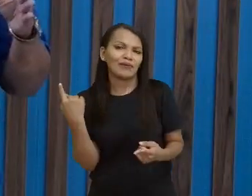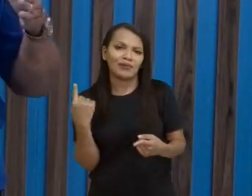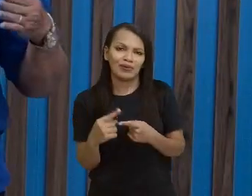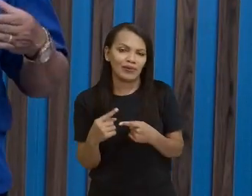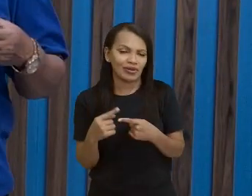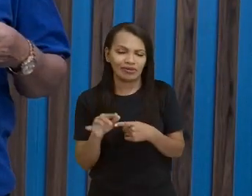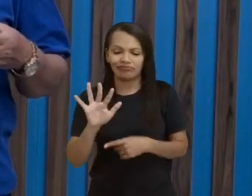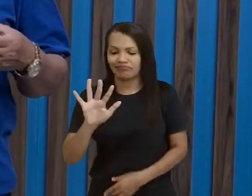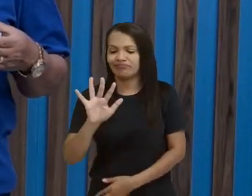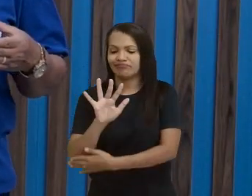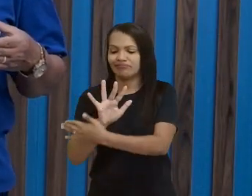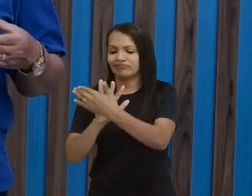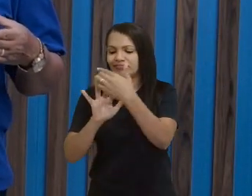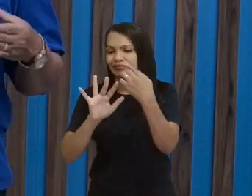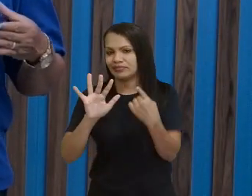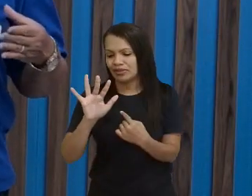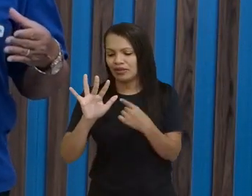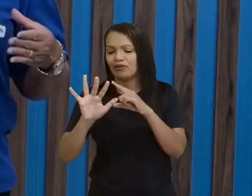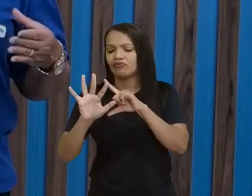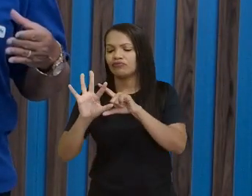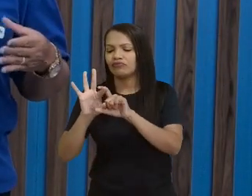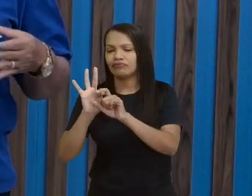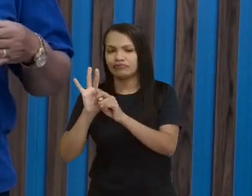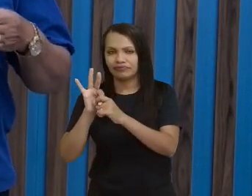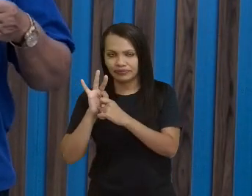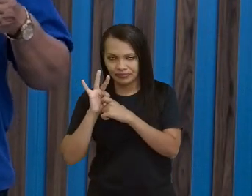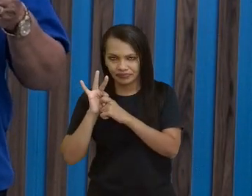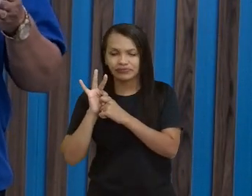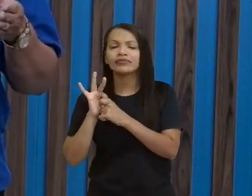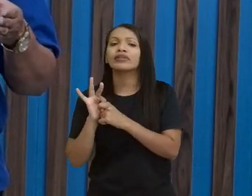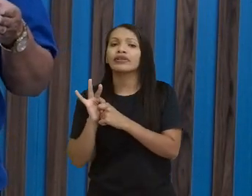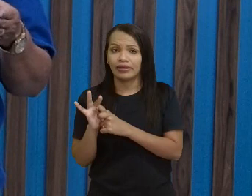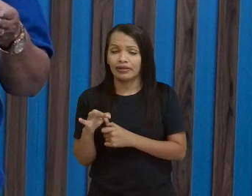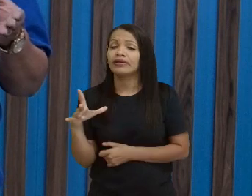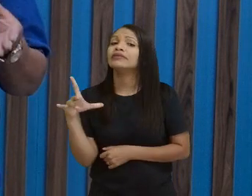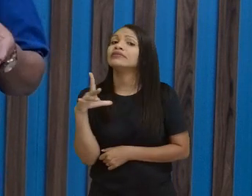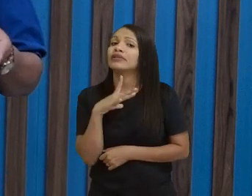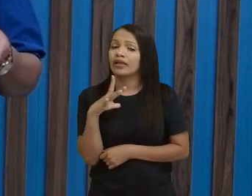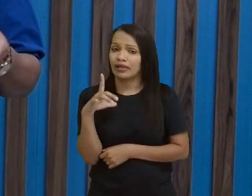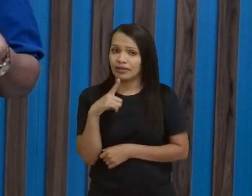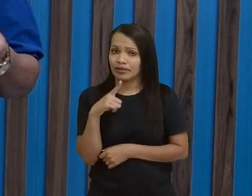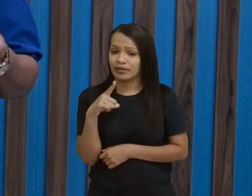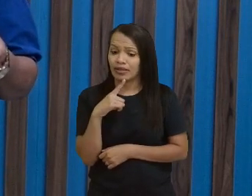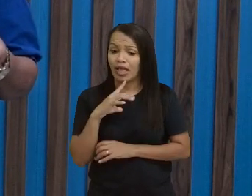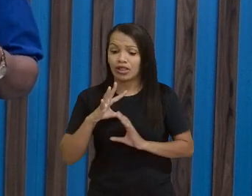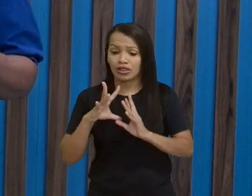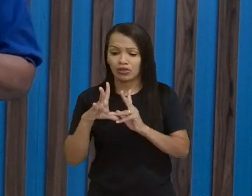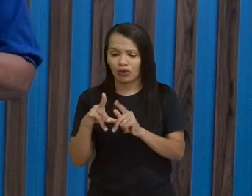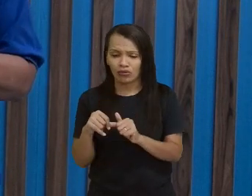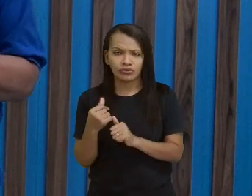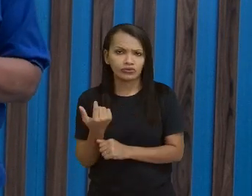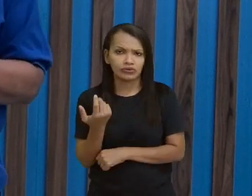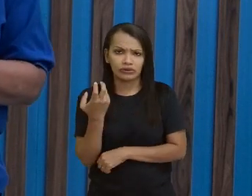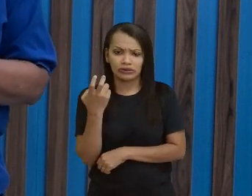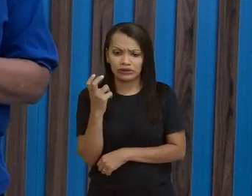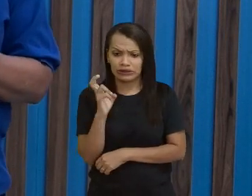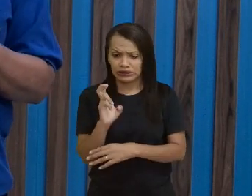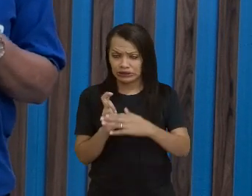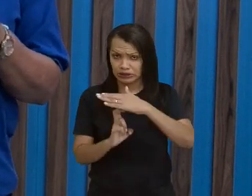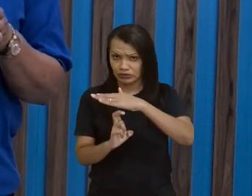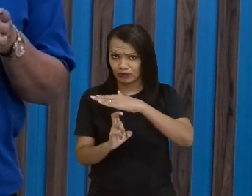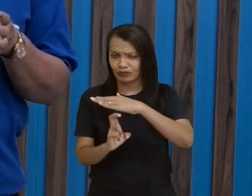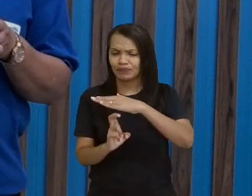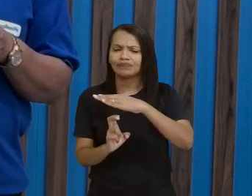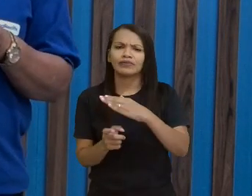partes dali, tá? E ela teria o todo sendo 5, né? Porque o todo,